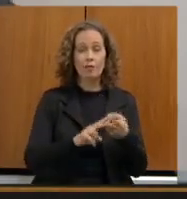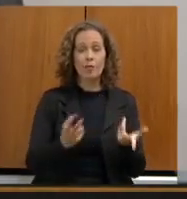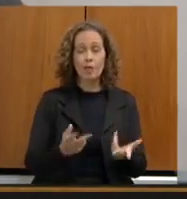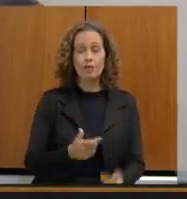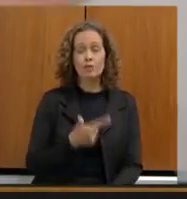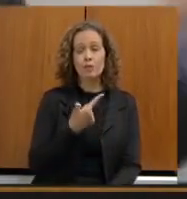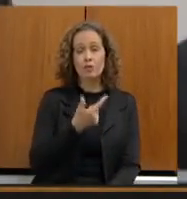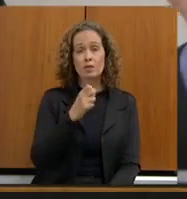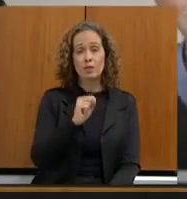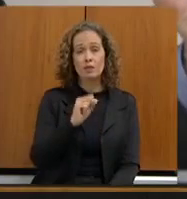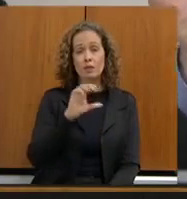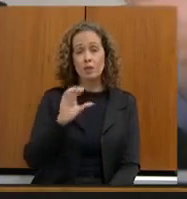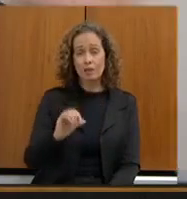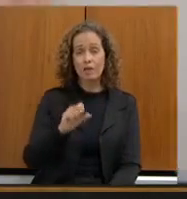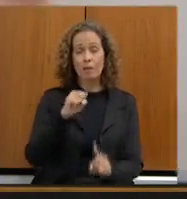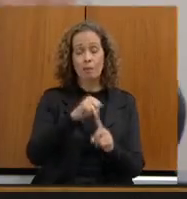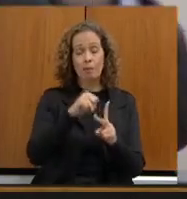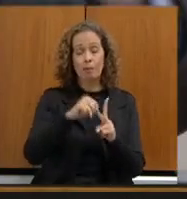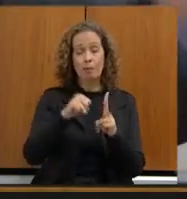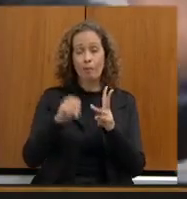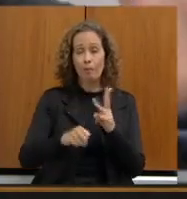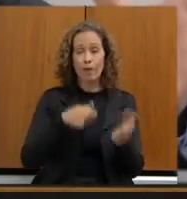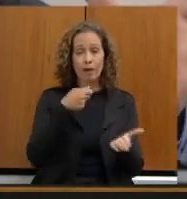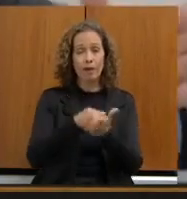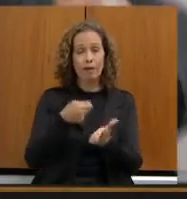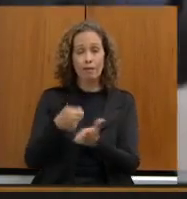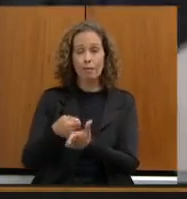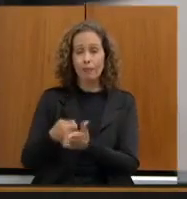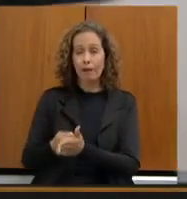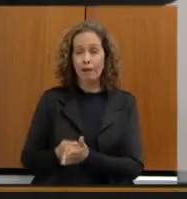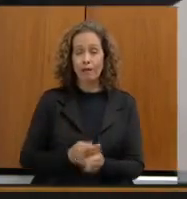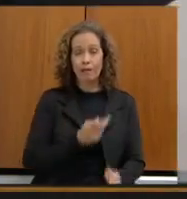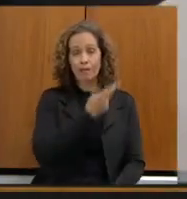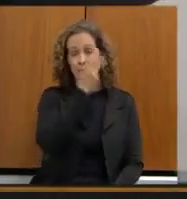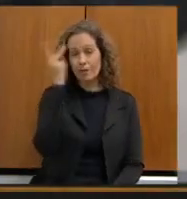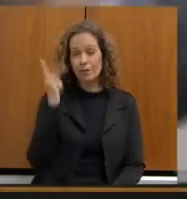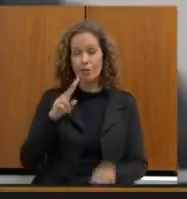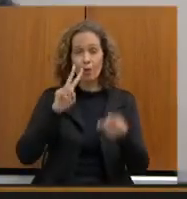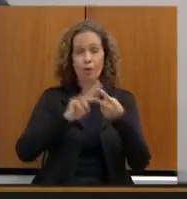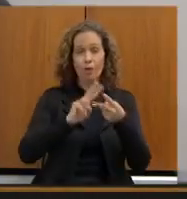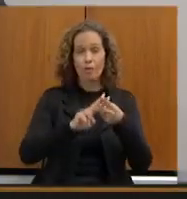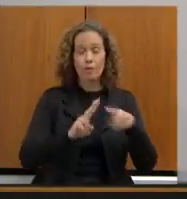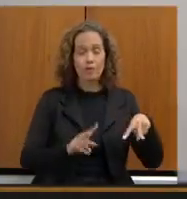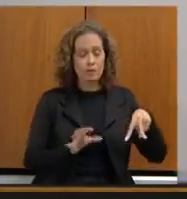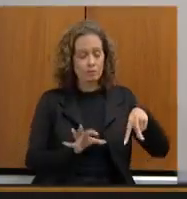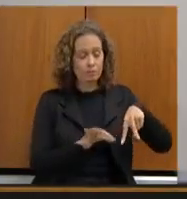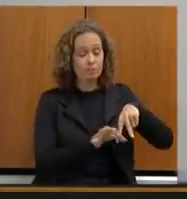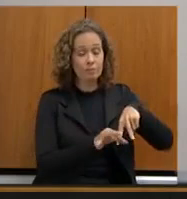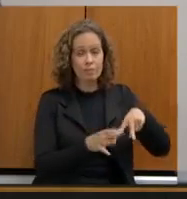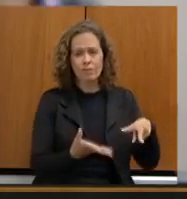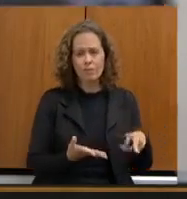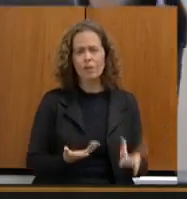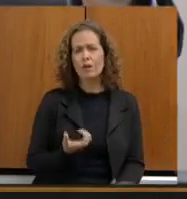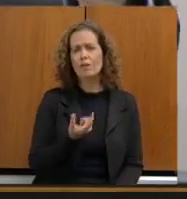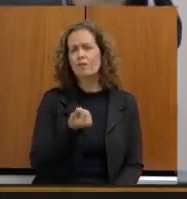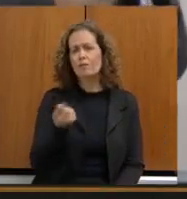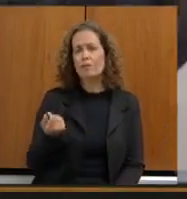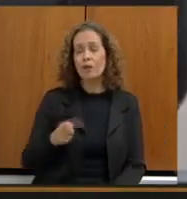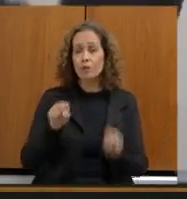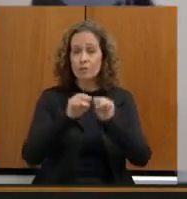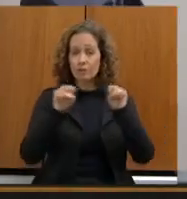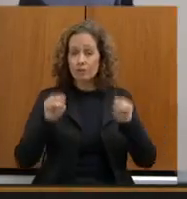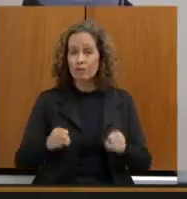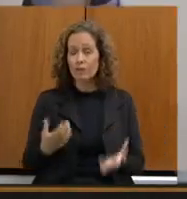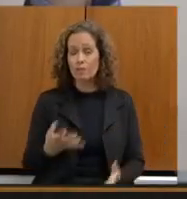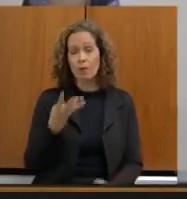280 por mês entupiu o estado de preso com tornozeleira porque no no sistema convencional com c4000 só que eu tava fazendo